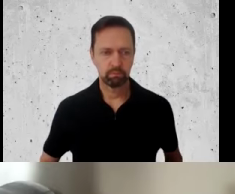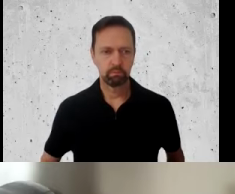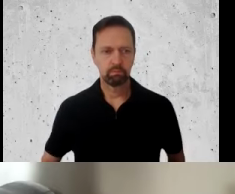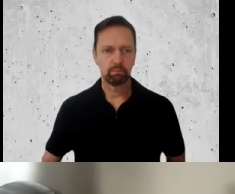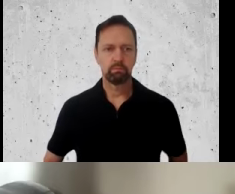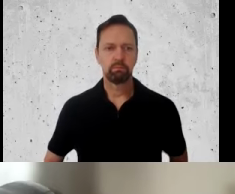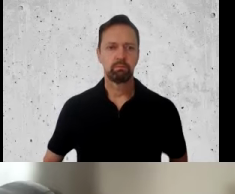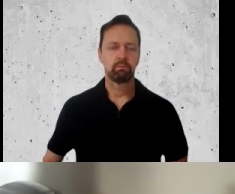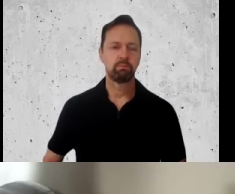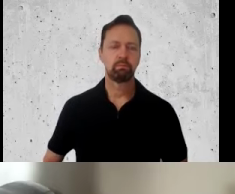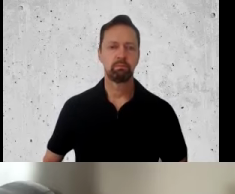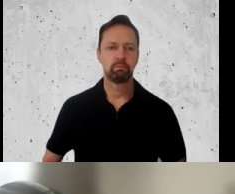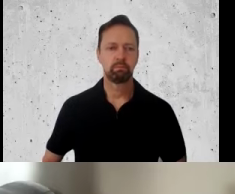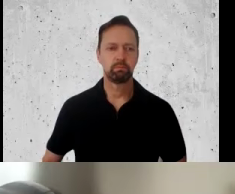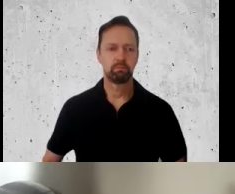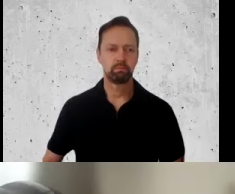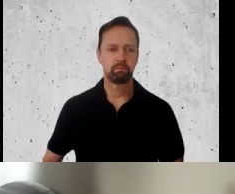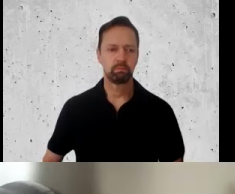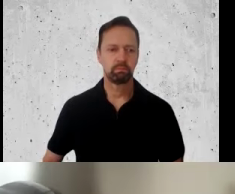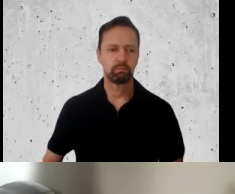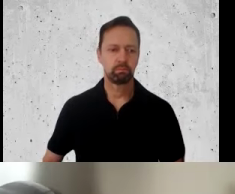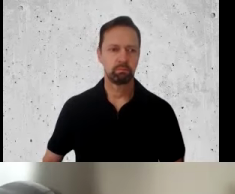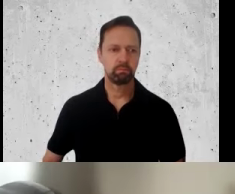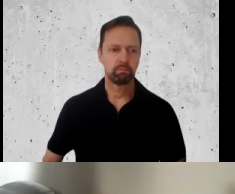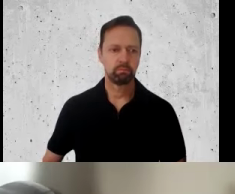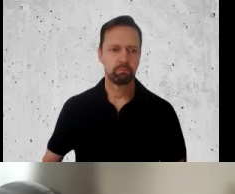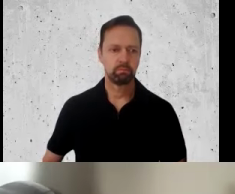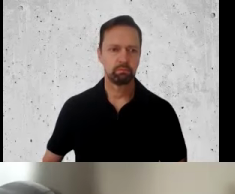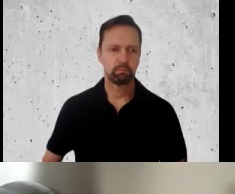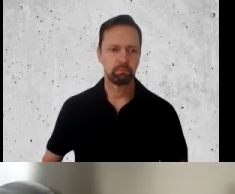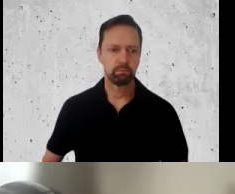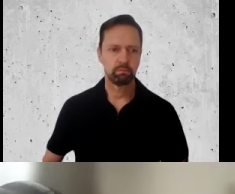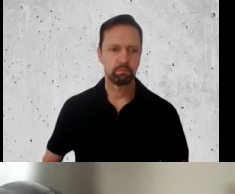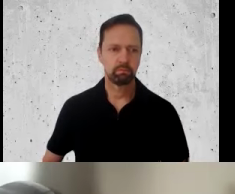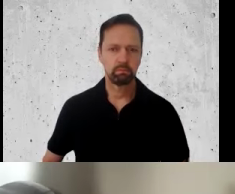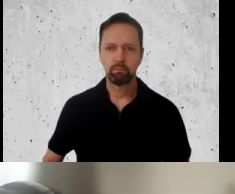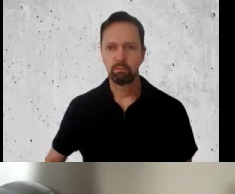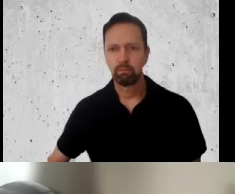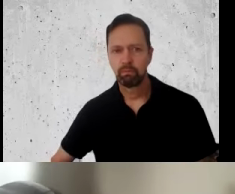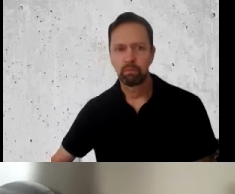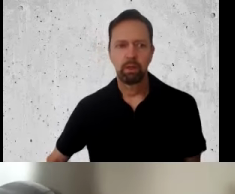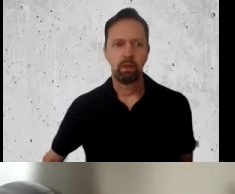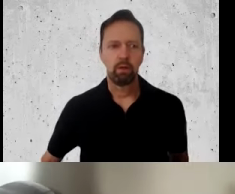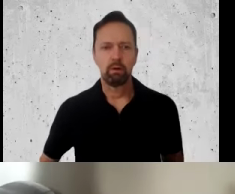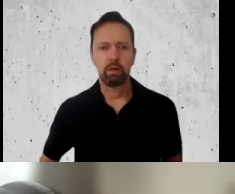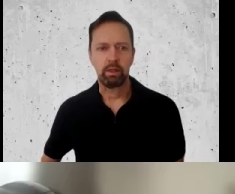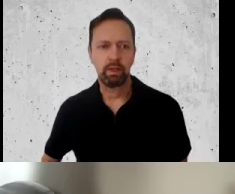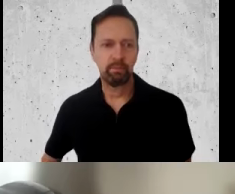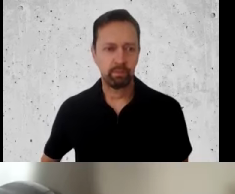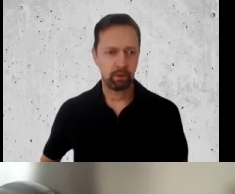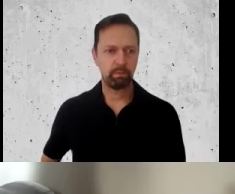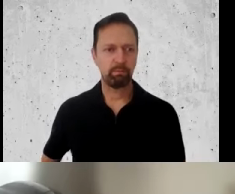falta de convergência a partir dessas fricções. Bom, meu comentário era esse, passo a bola para vocês agora. Obrigado.